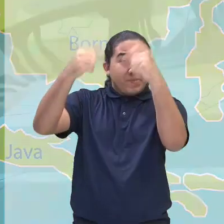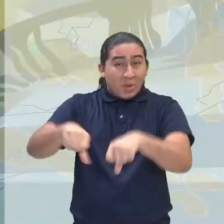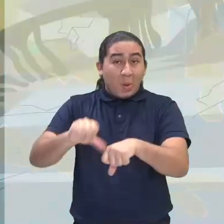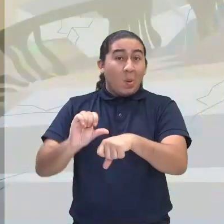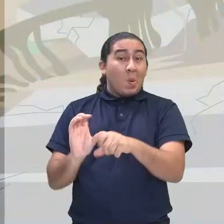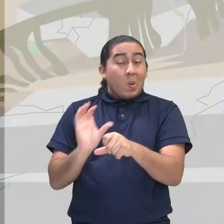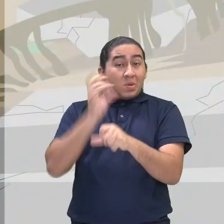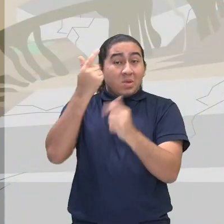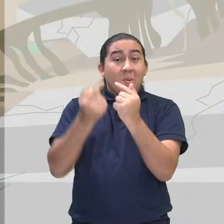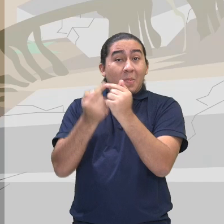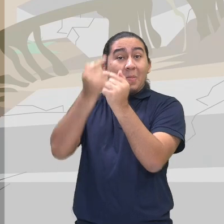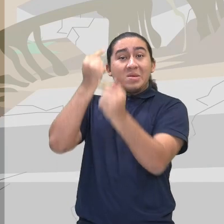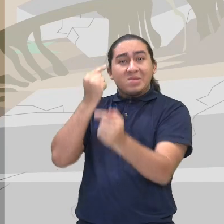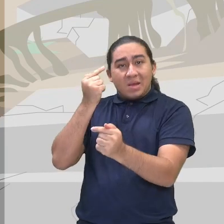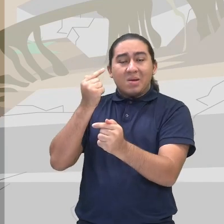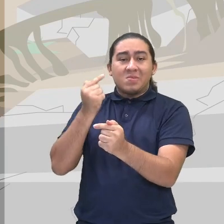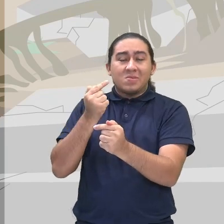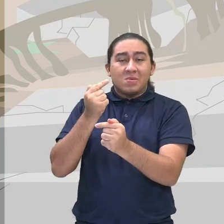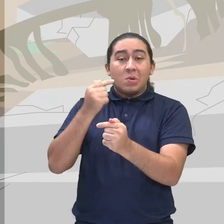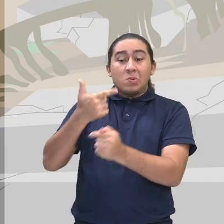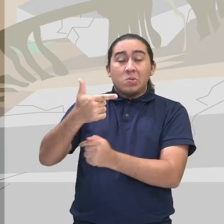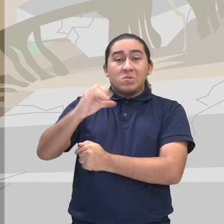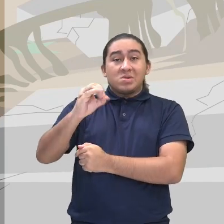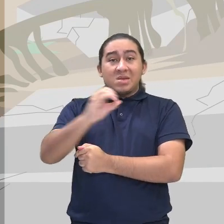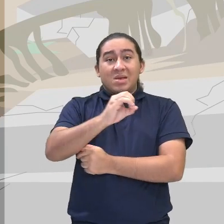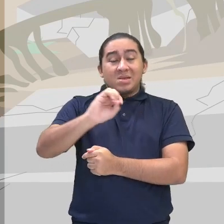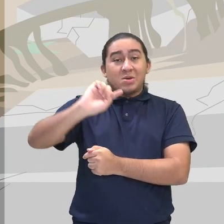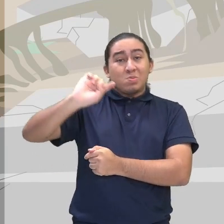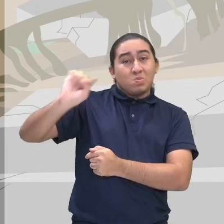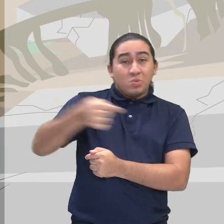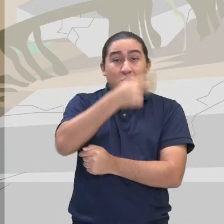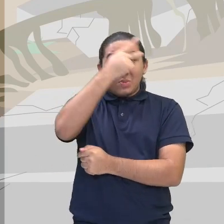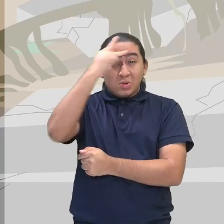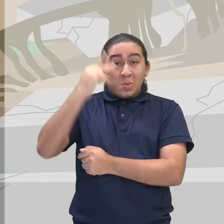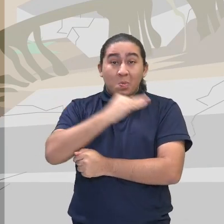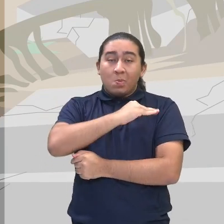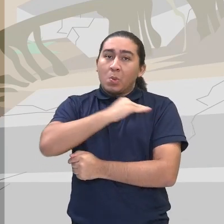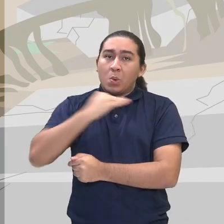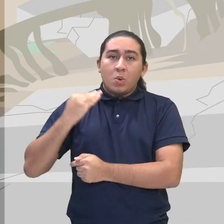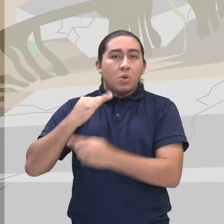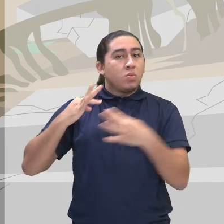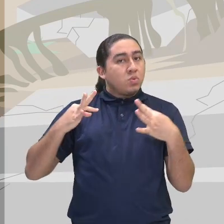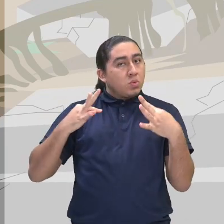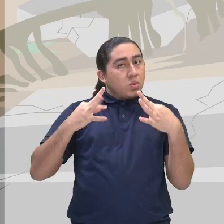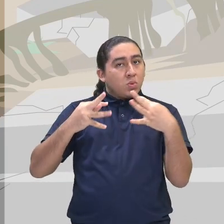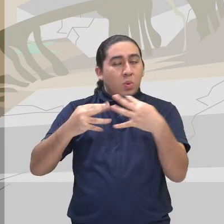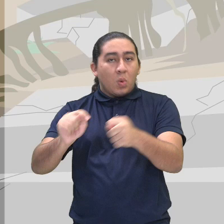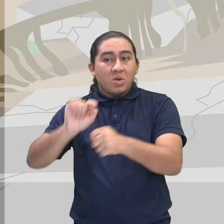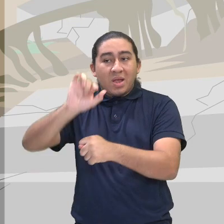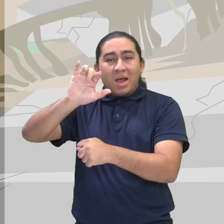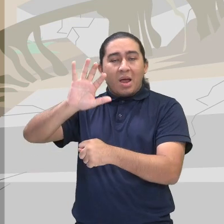história, matando mais de 200 mil pessoas em todo o sul da Ásia.